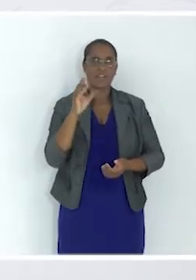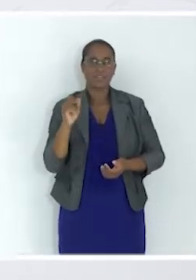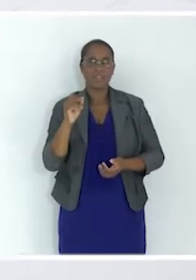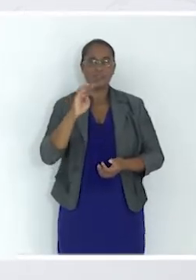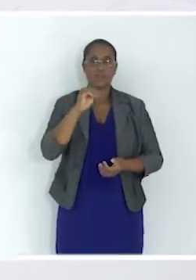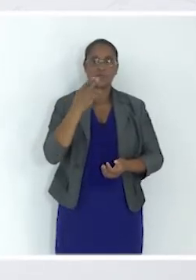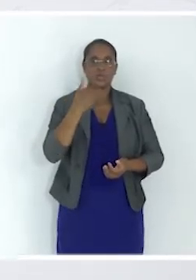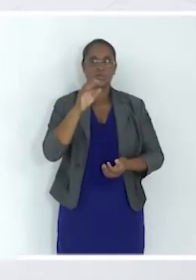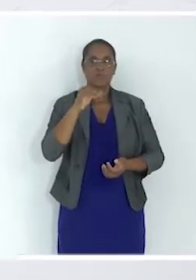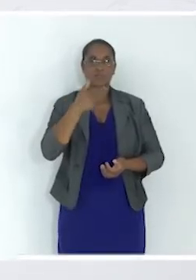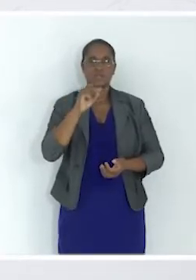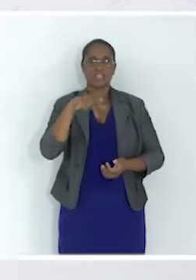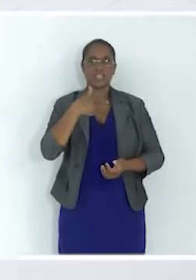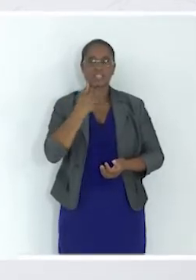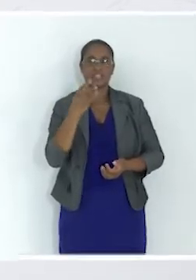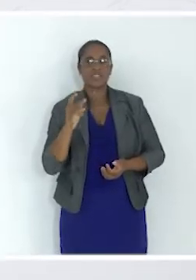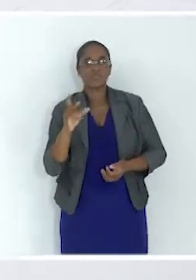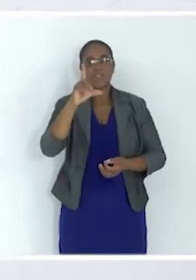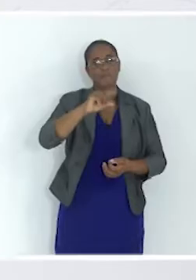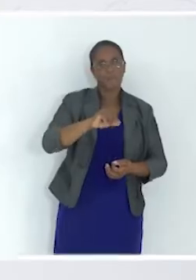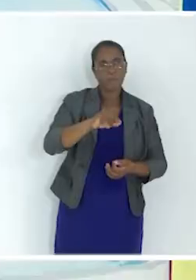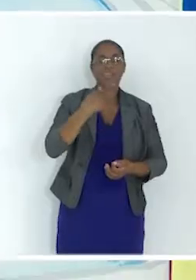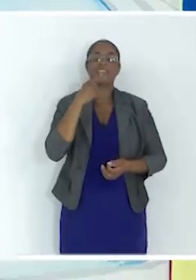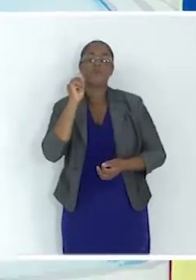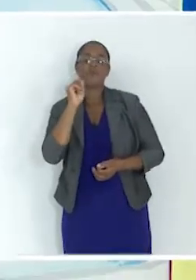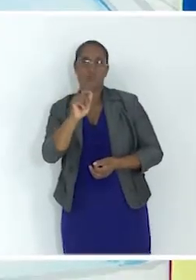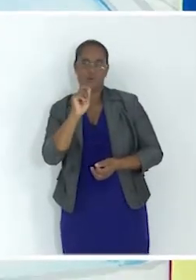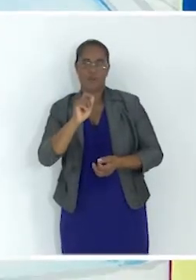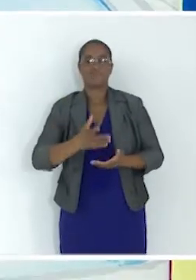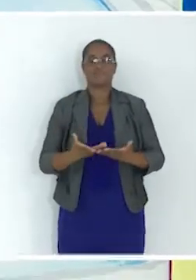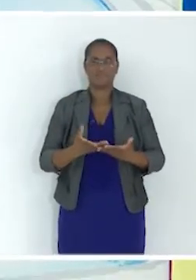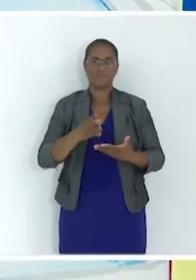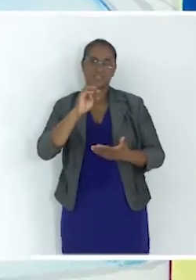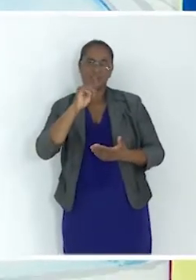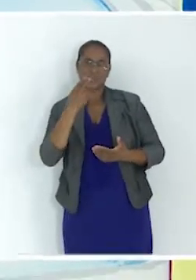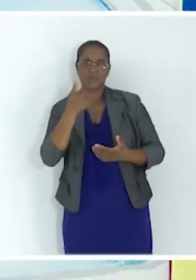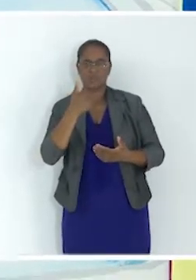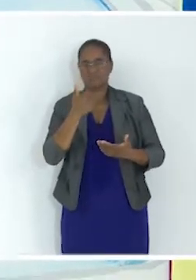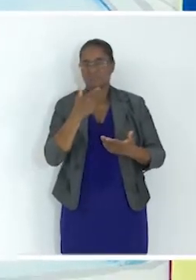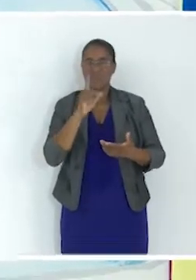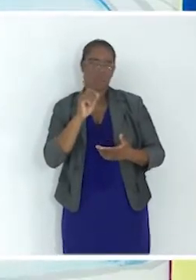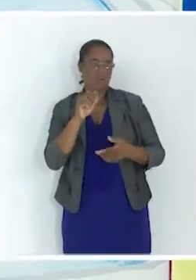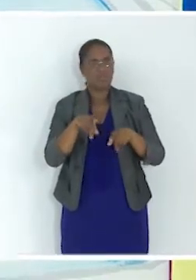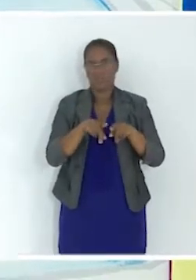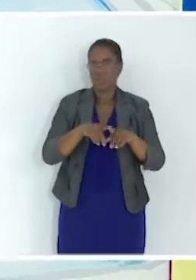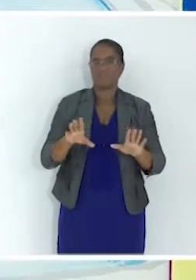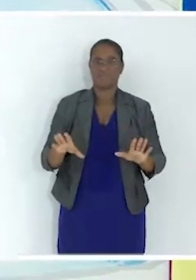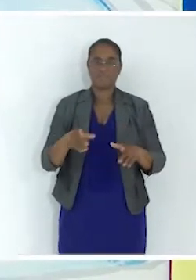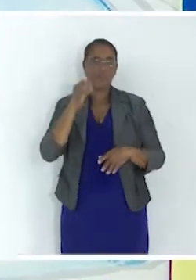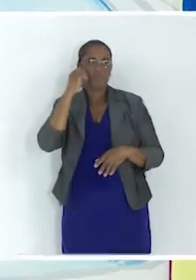são designados de nomes. Substantivos, mesma coisa, nomes. Como é que variam? Nós já